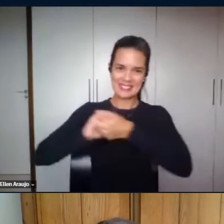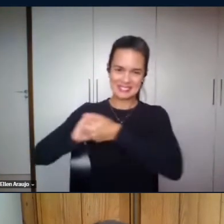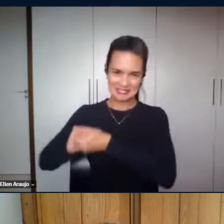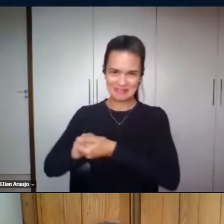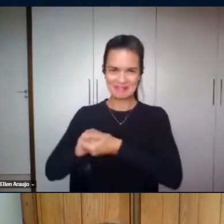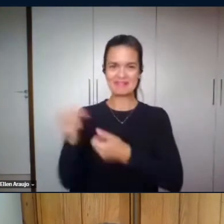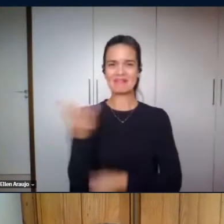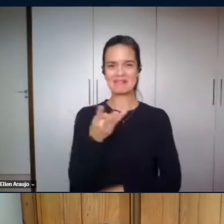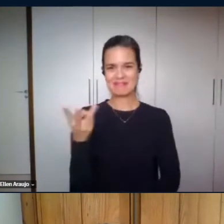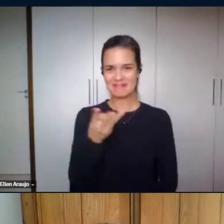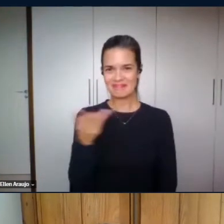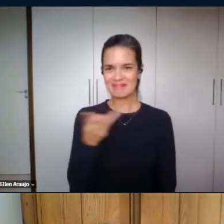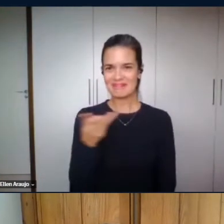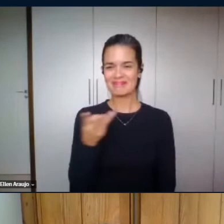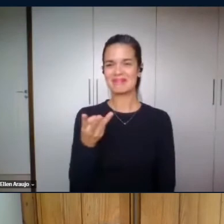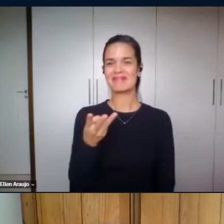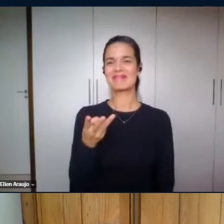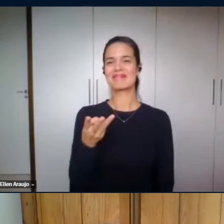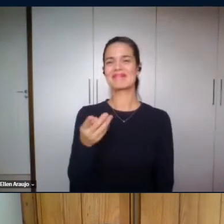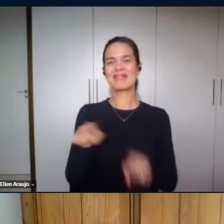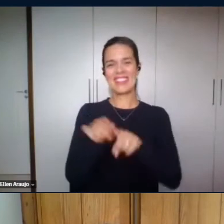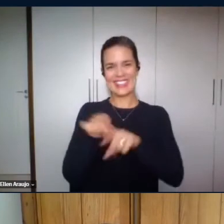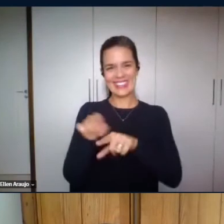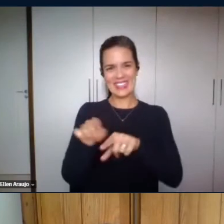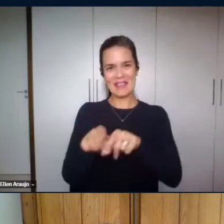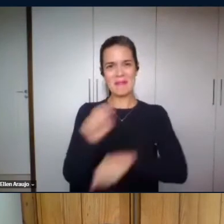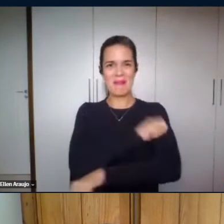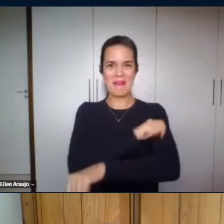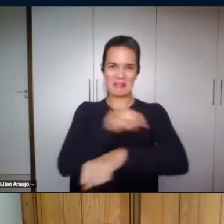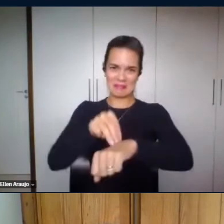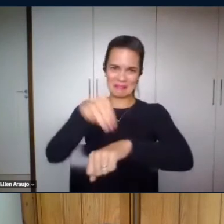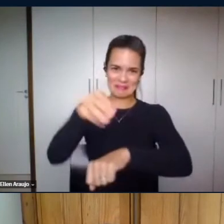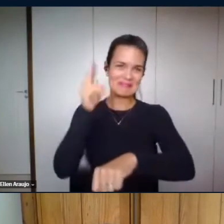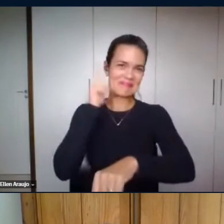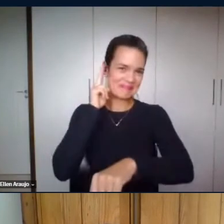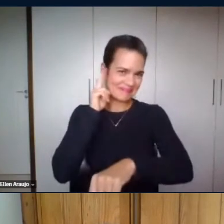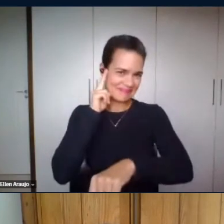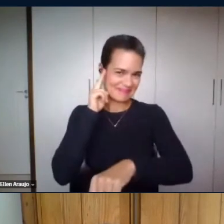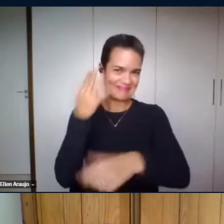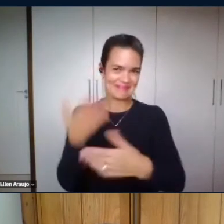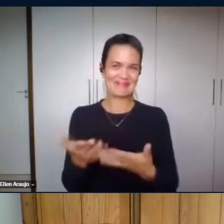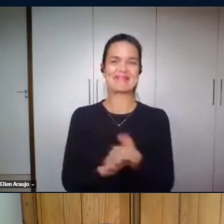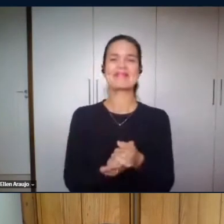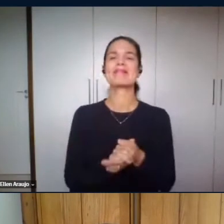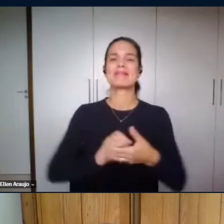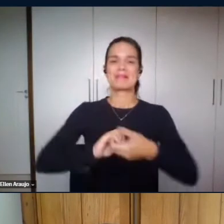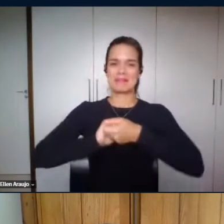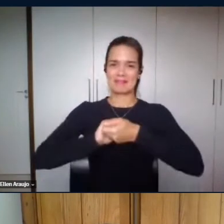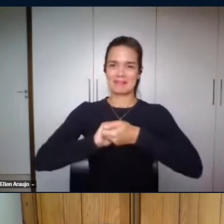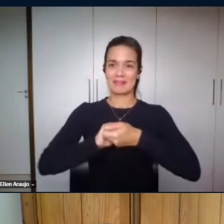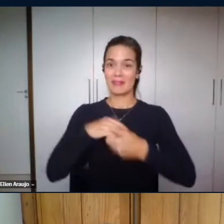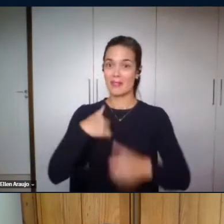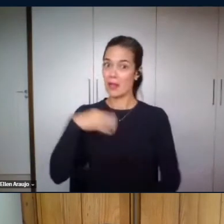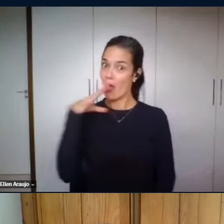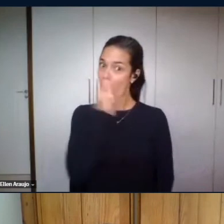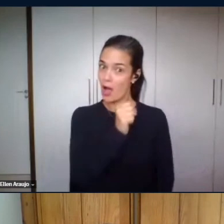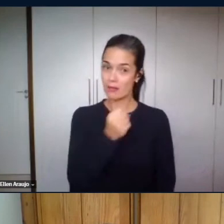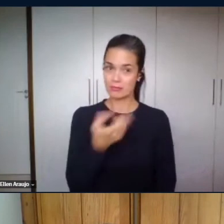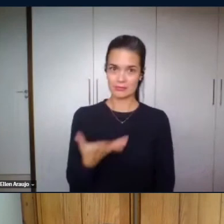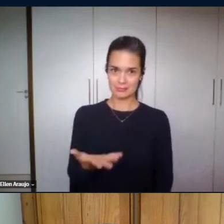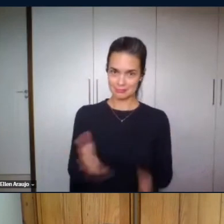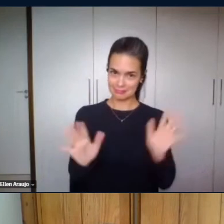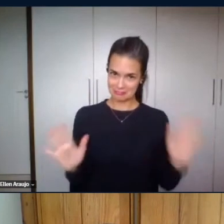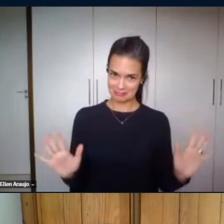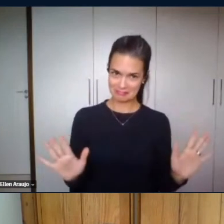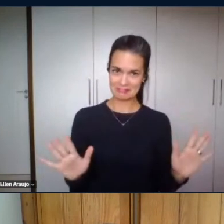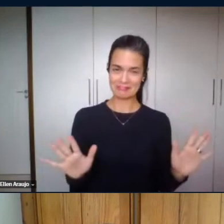E o mestrando Alex, e eu quero brevemente, né, para não abusar da boa